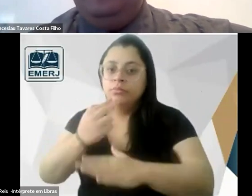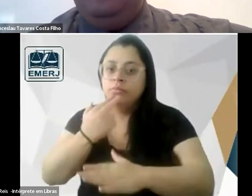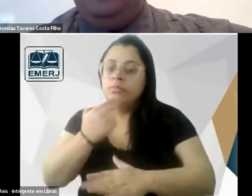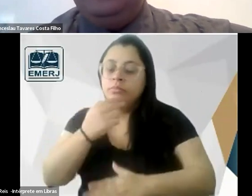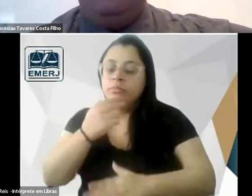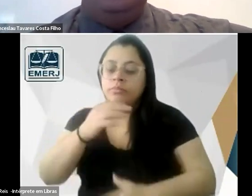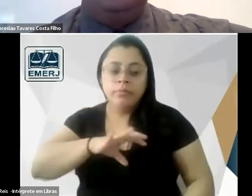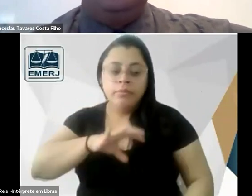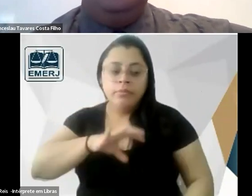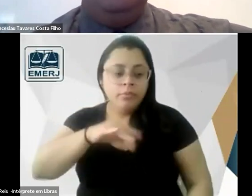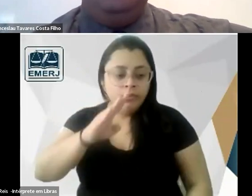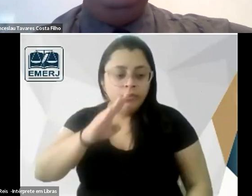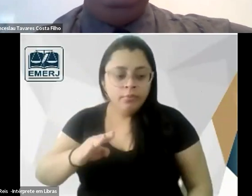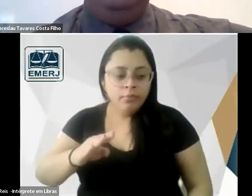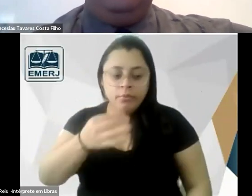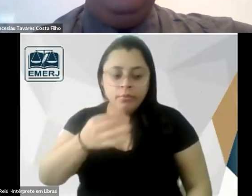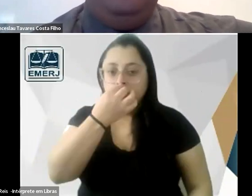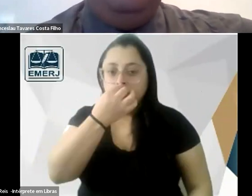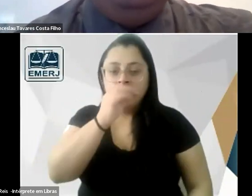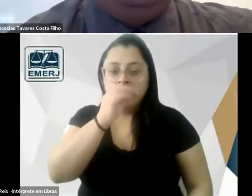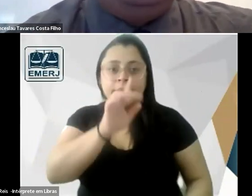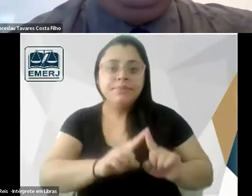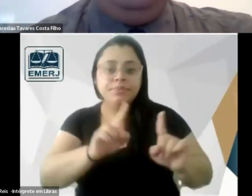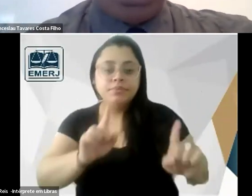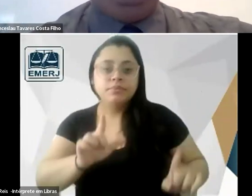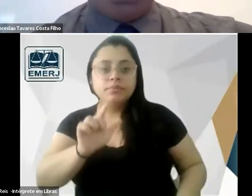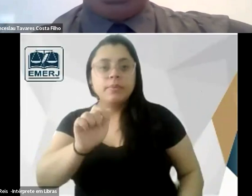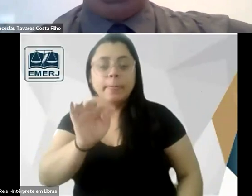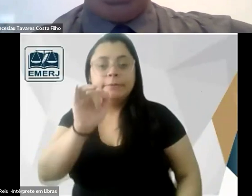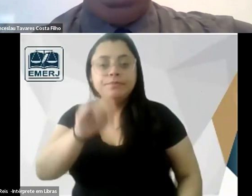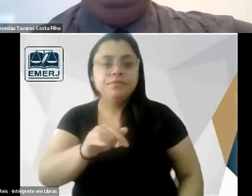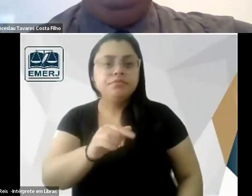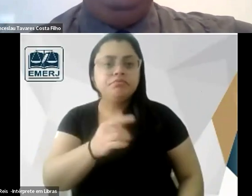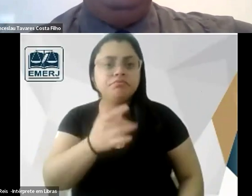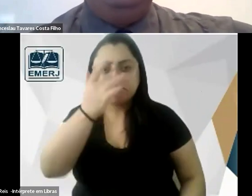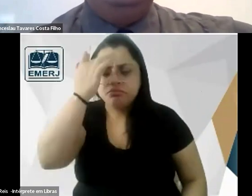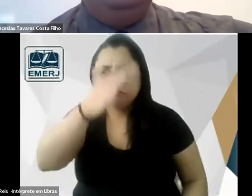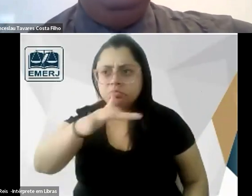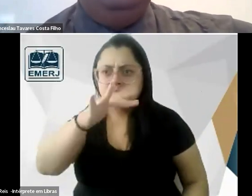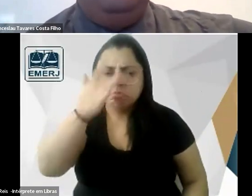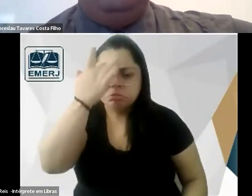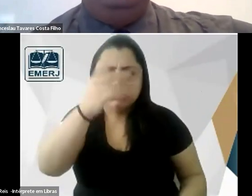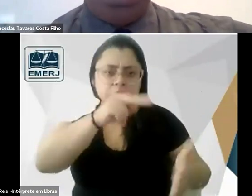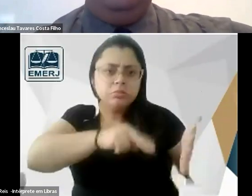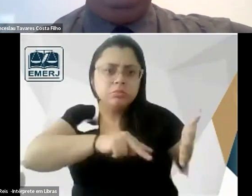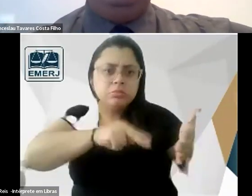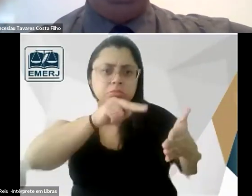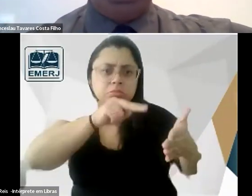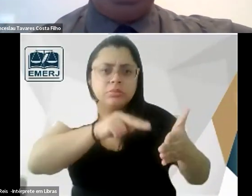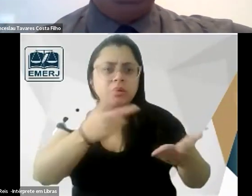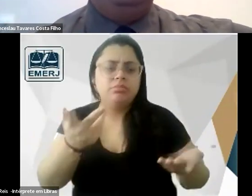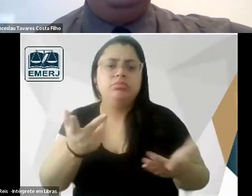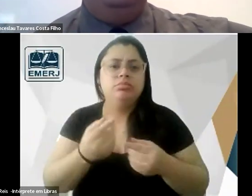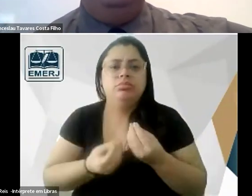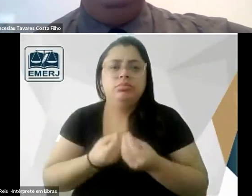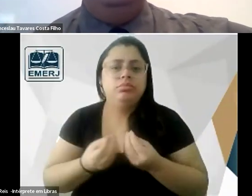e o Tobias vai fazer troça dizendo mas latim quem é que não sabe ler latim veja que coisa de ignorante como